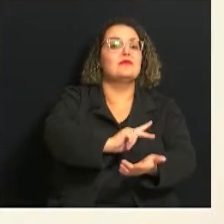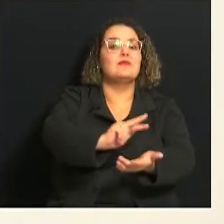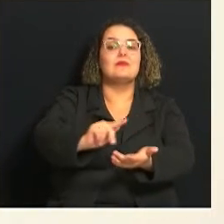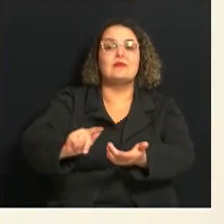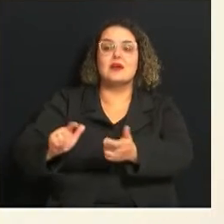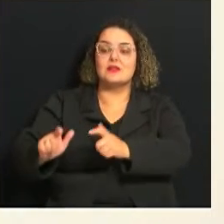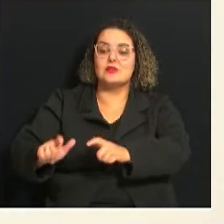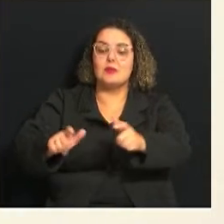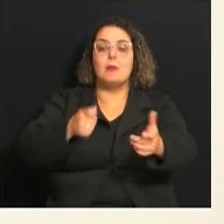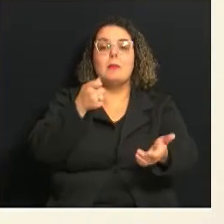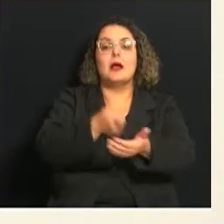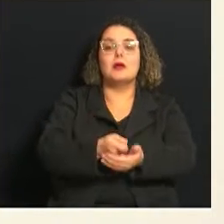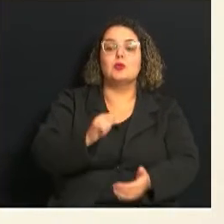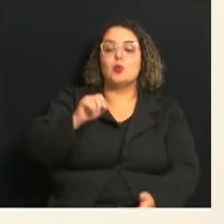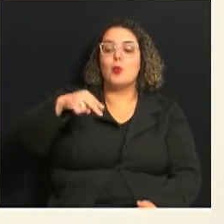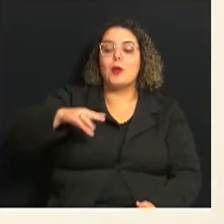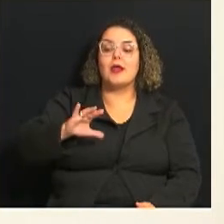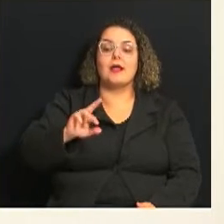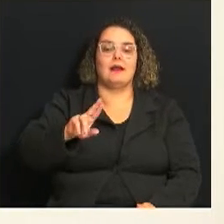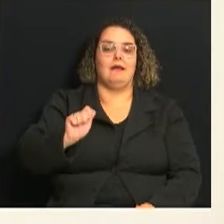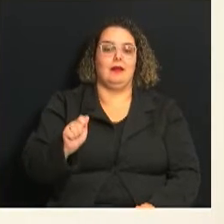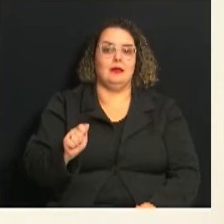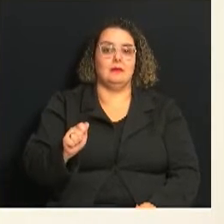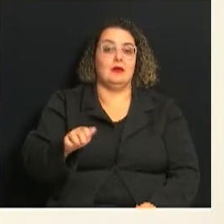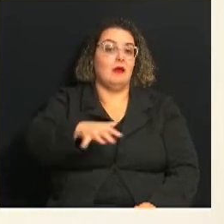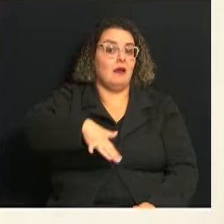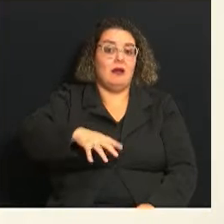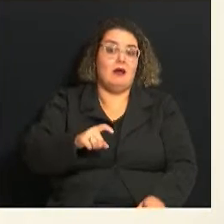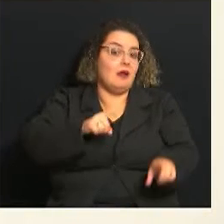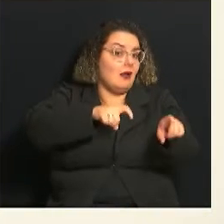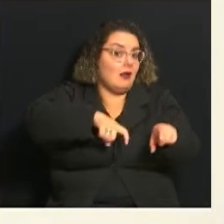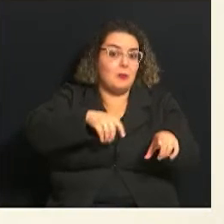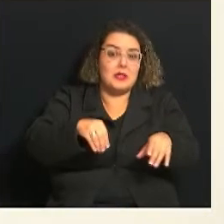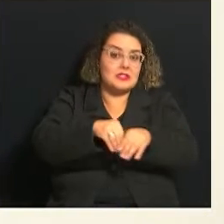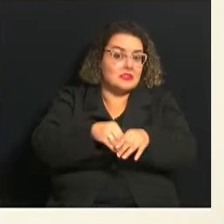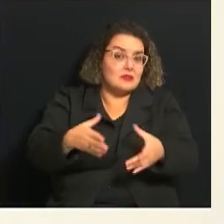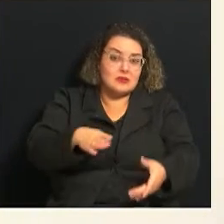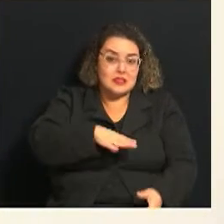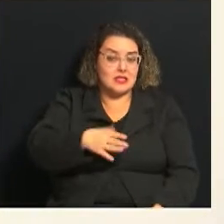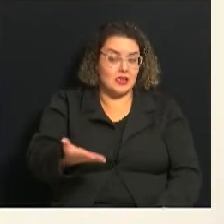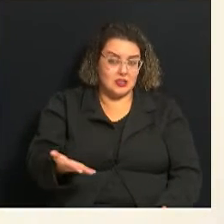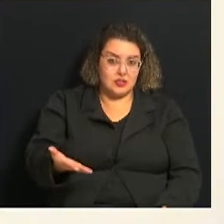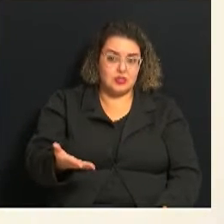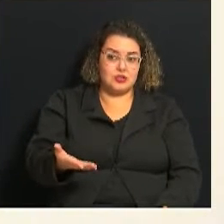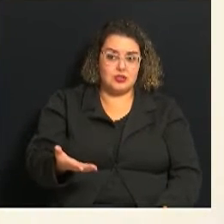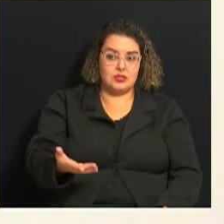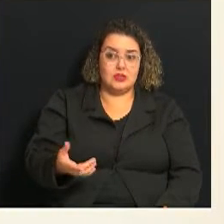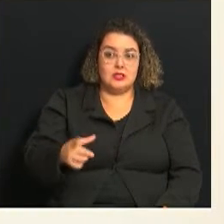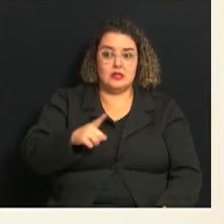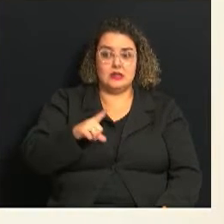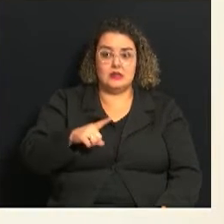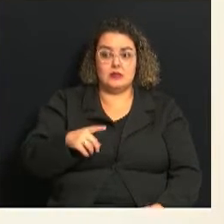INCRA, ou seja, é área rural, mas dentro do município. Então nós temos áreas rurais cravadas no